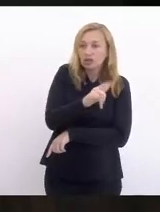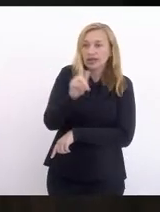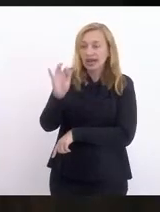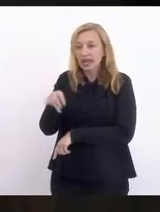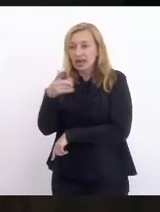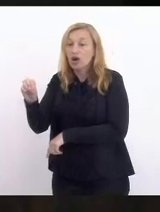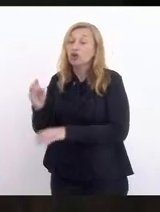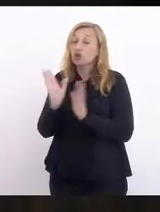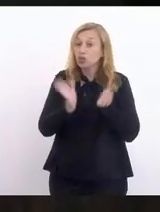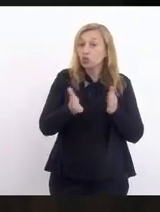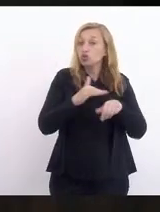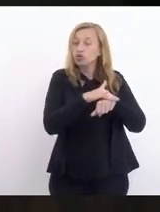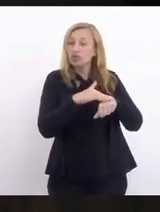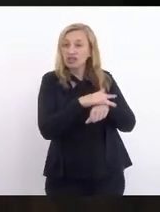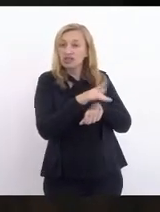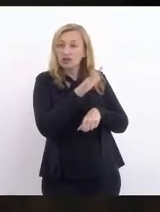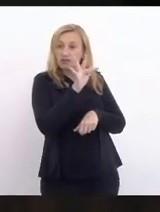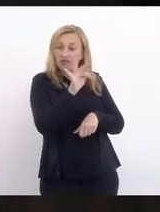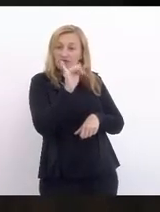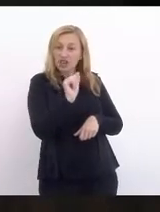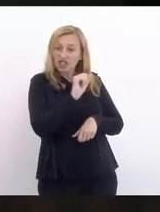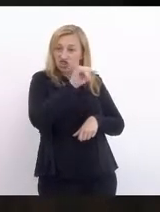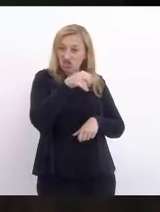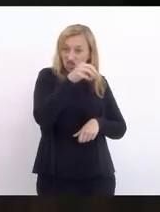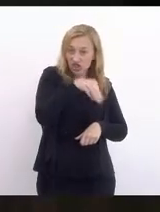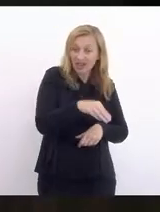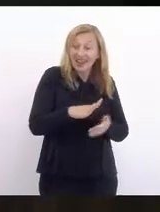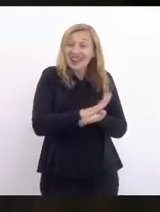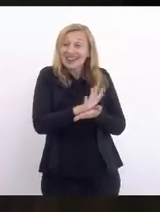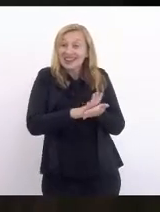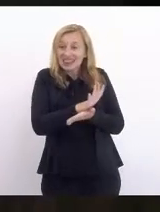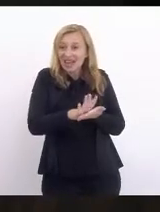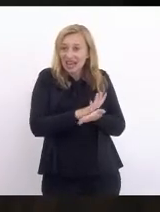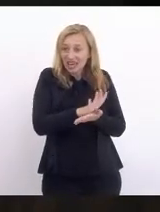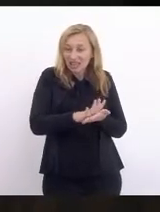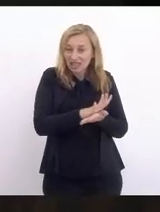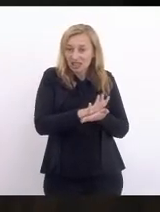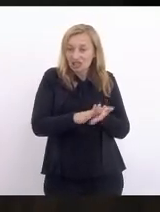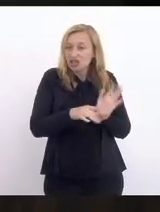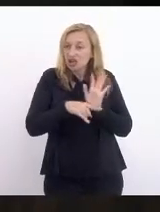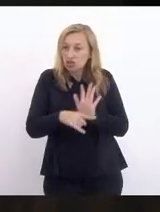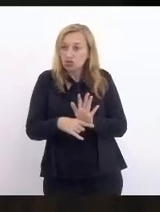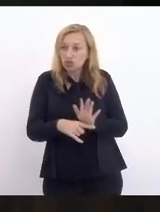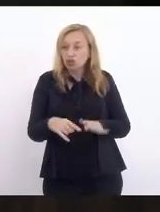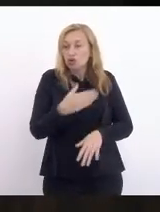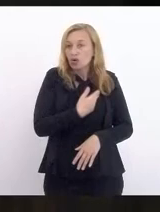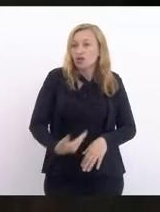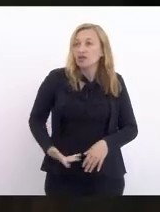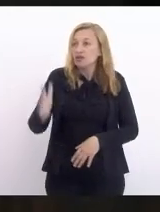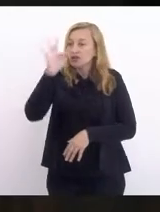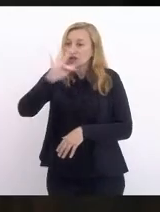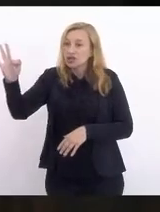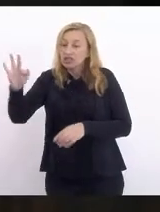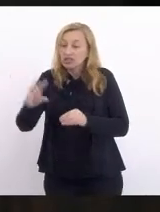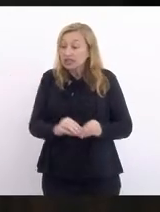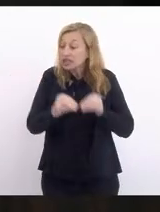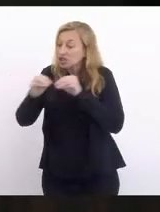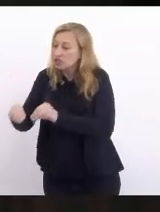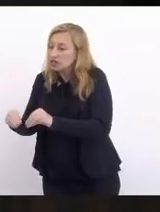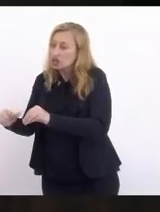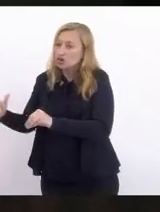Eduardo Eugênio na feijão não há nenhuma vantagem para o governo federal do nessa questão de transferir os voos do Galeão